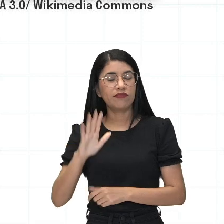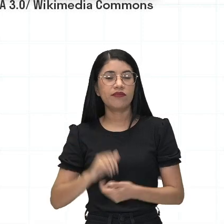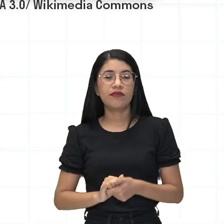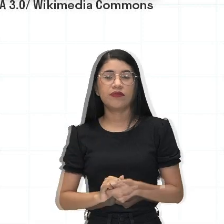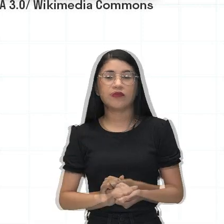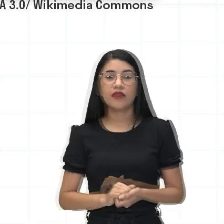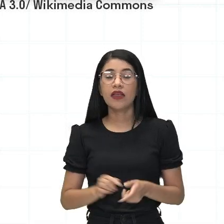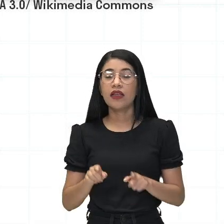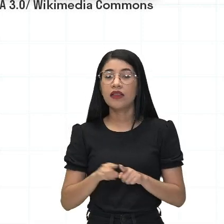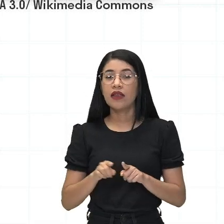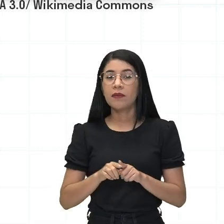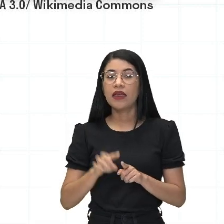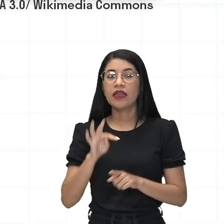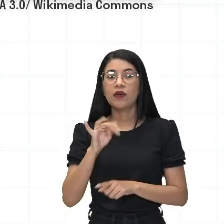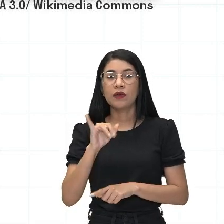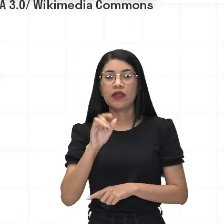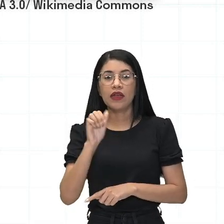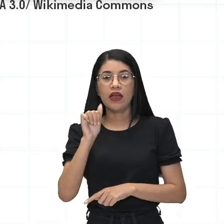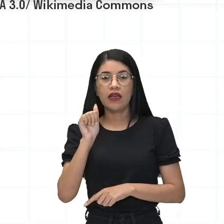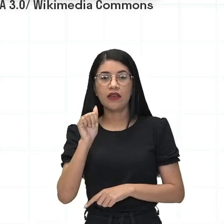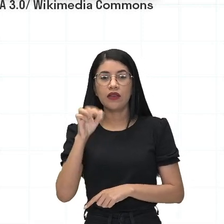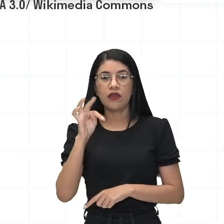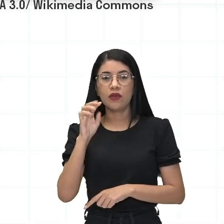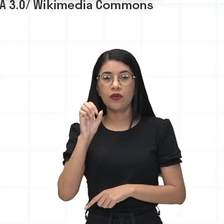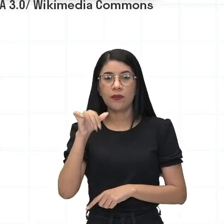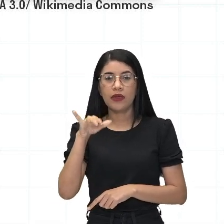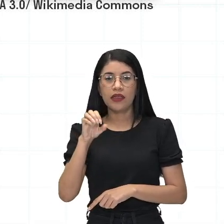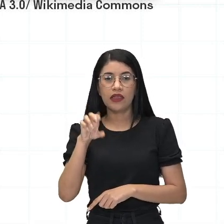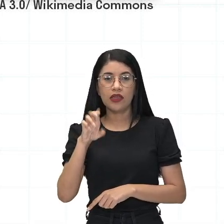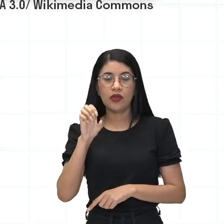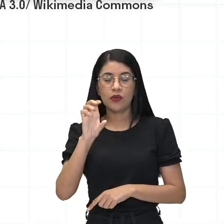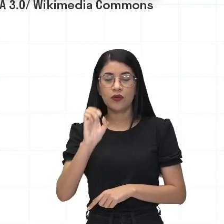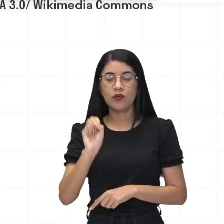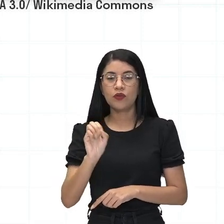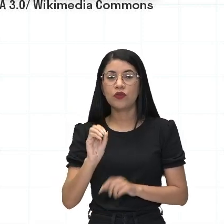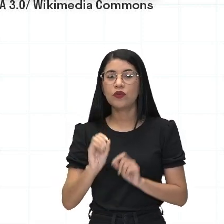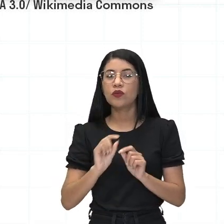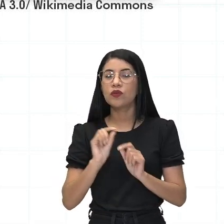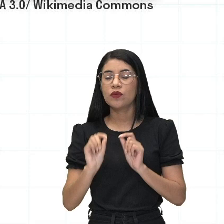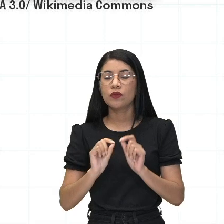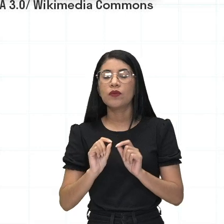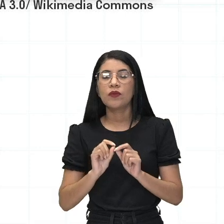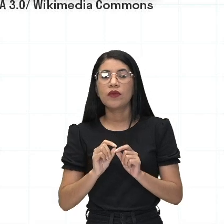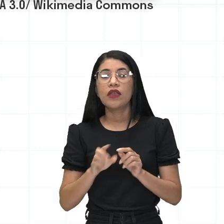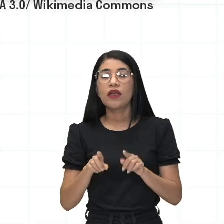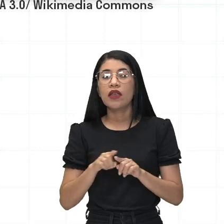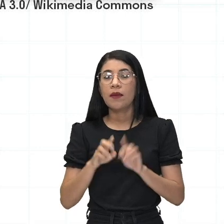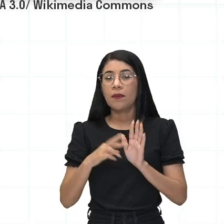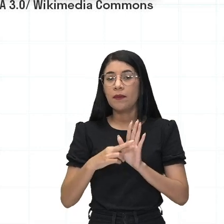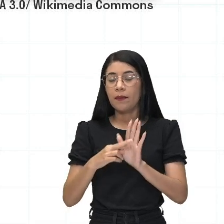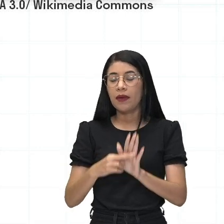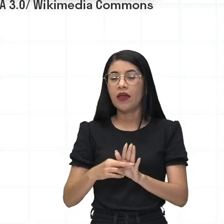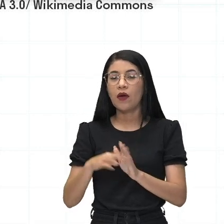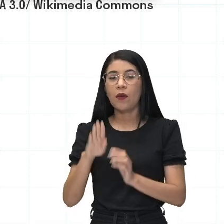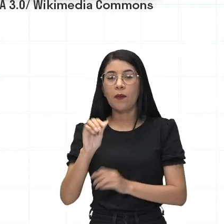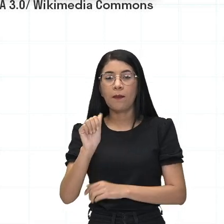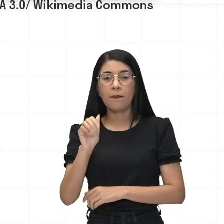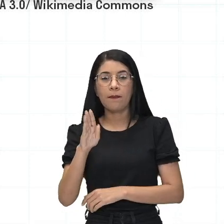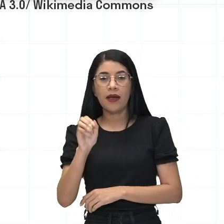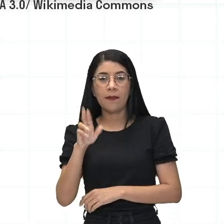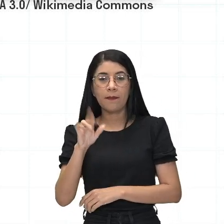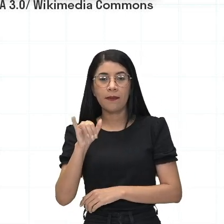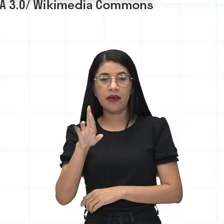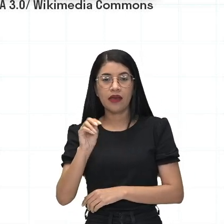os triatomíneos, né? E os triatomíneos, gente, são representados pelos barbeiros.